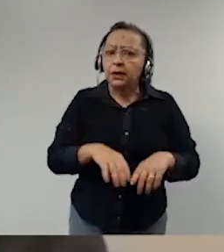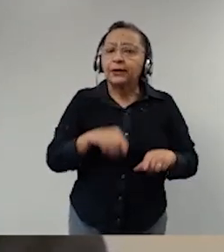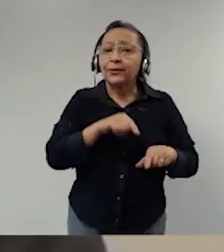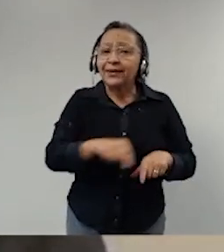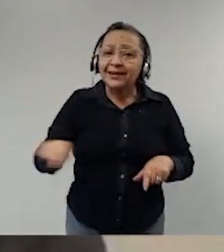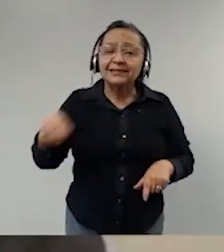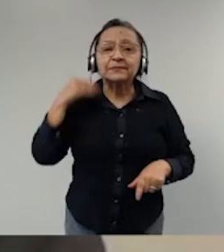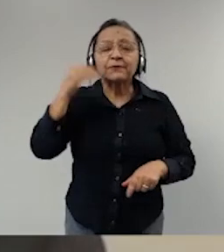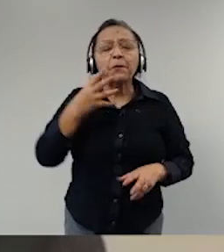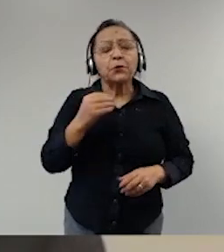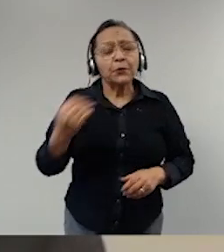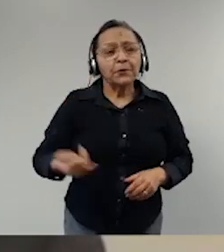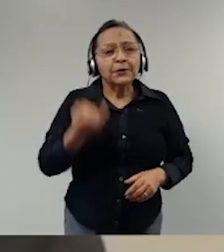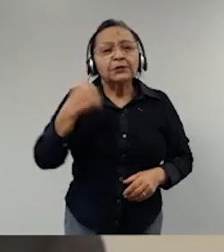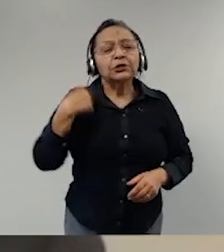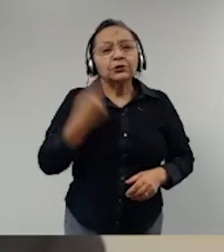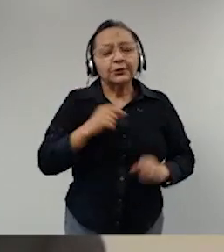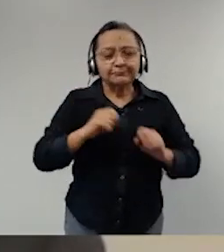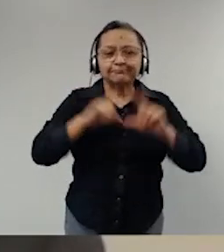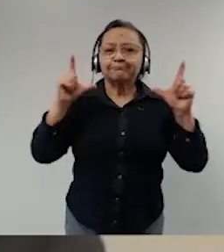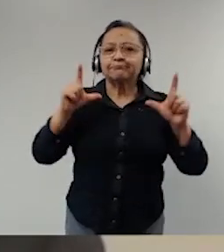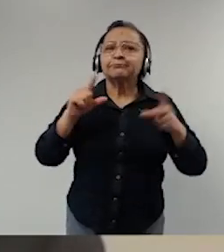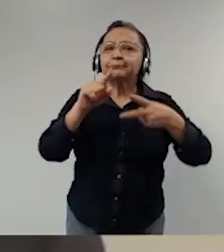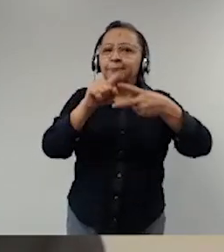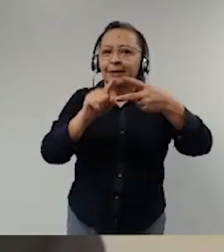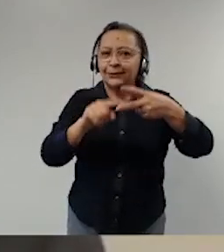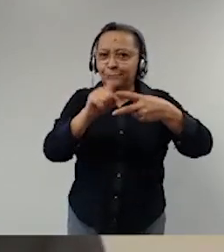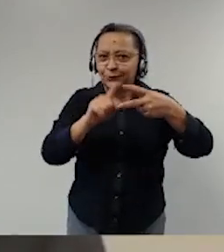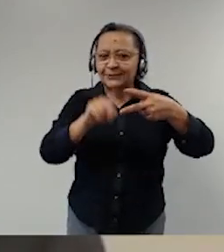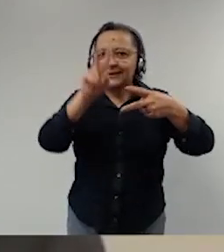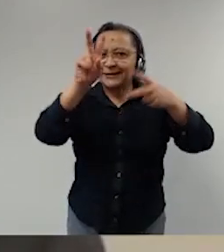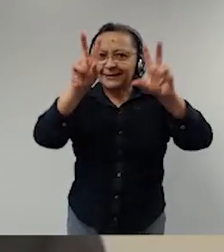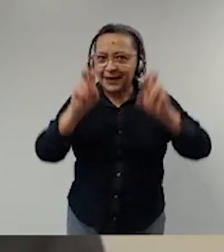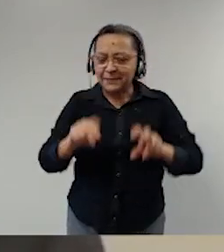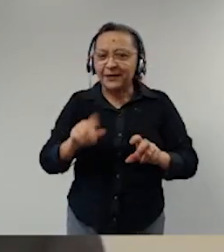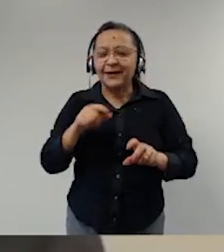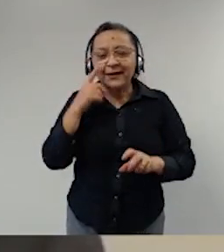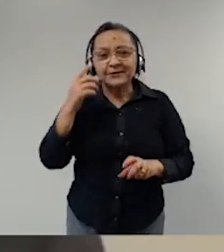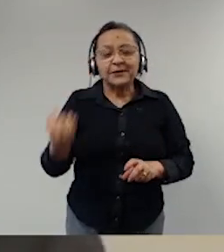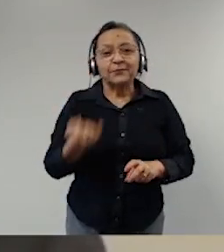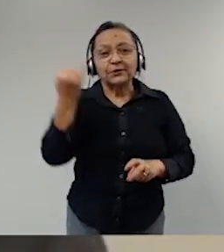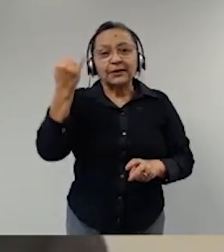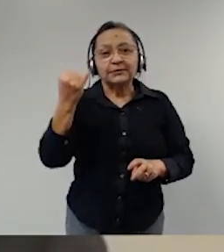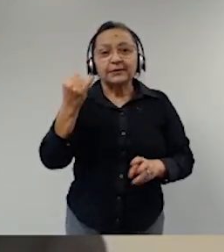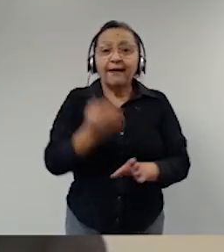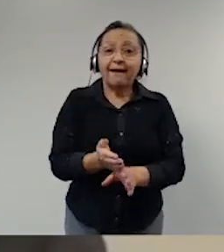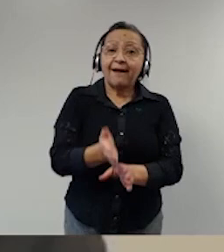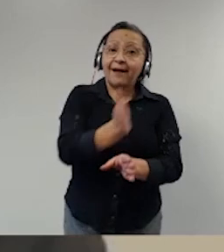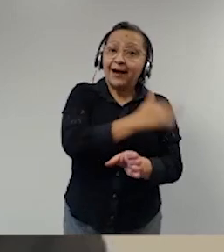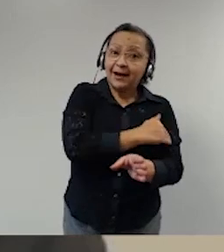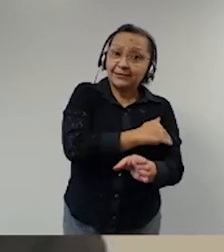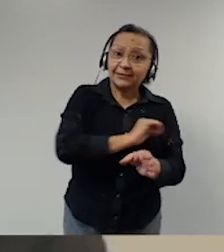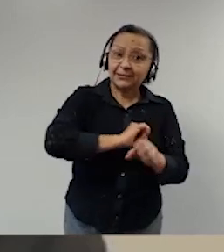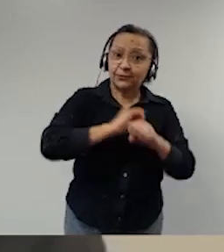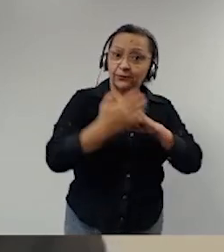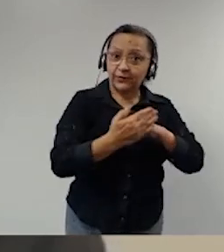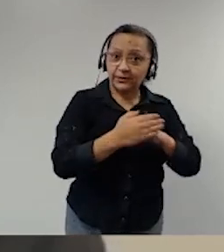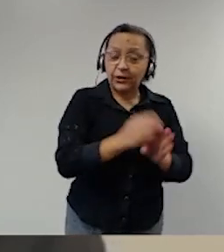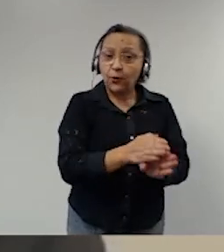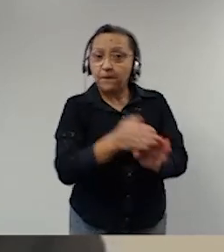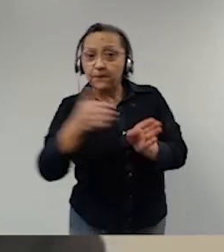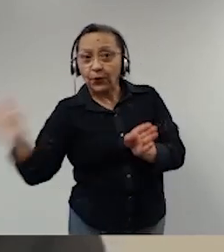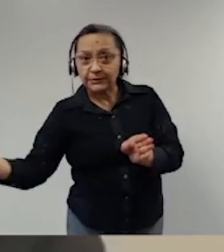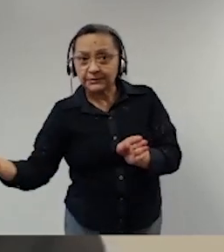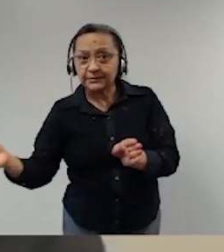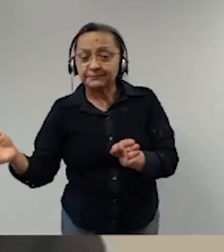e chamou-nos a atenção para 2 temas que eu acho que vão ser fundamentais na advocacia pós-Covid. O primeiro, a tecnologia, que já